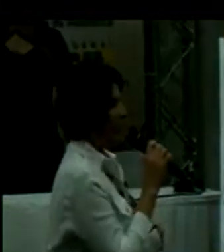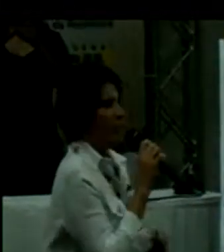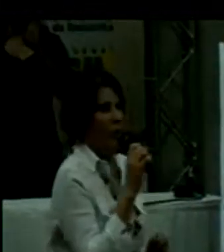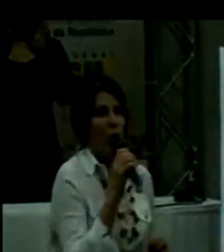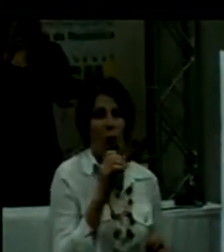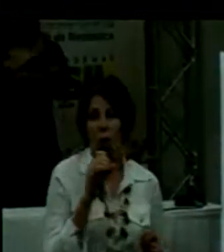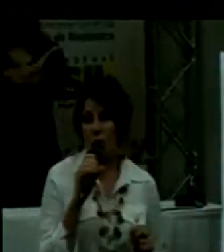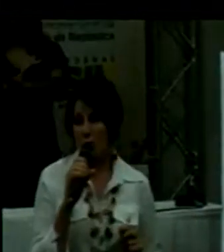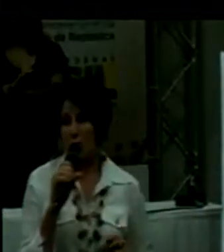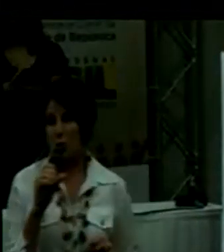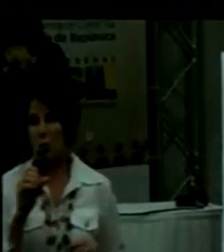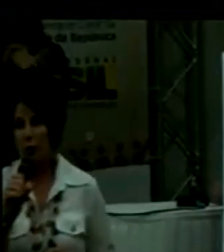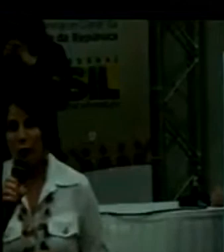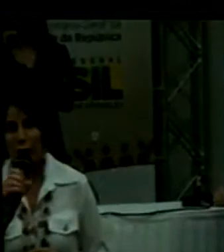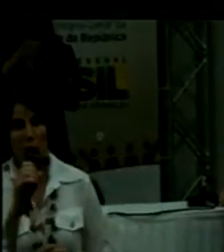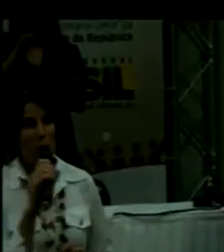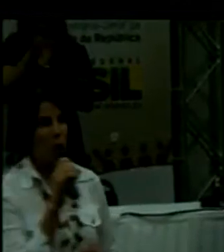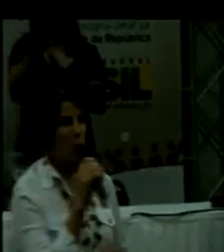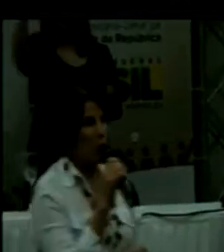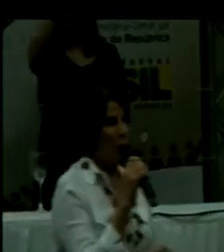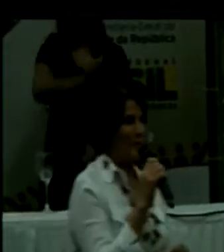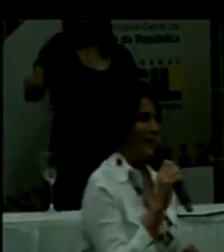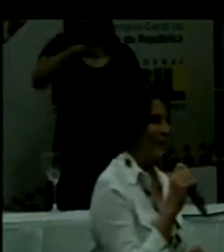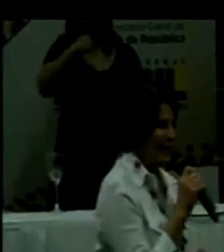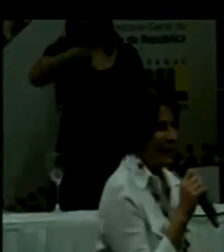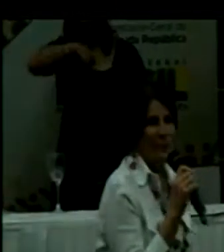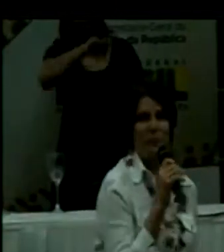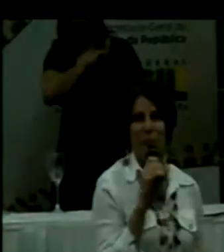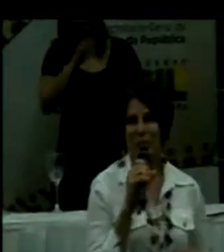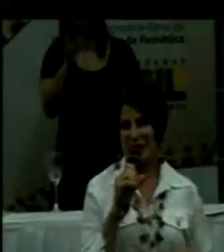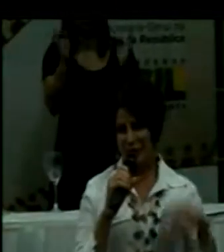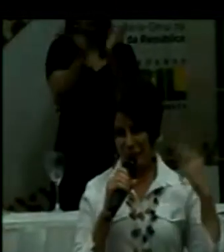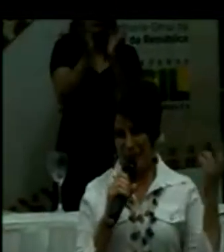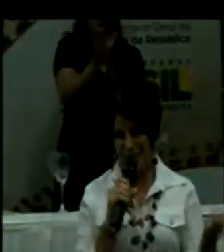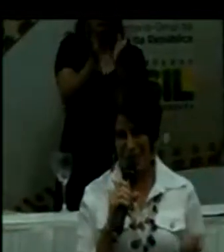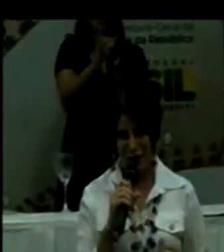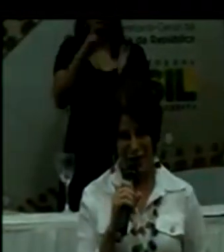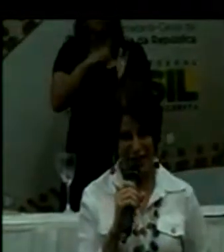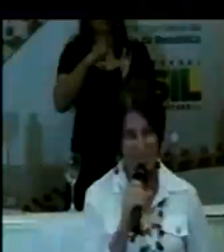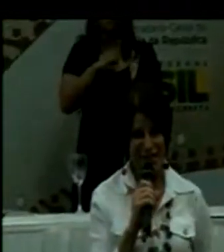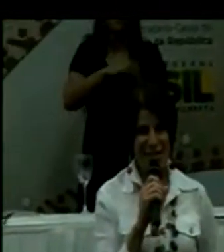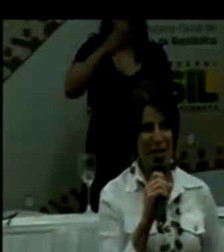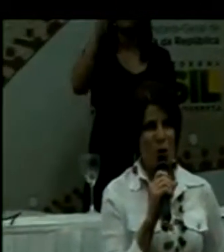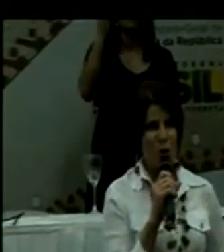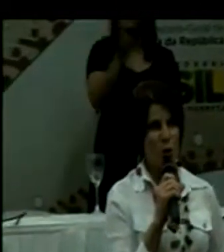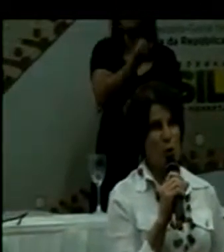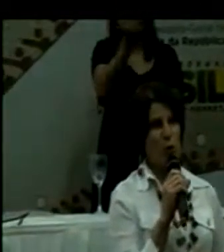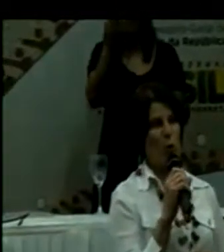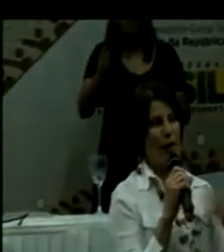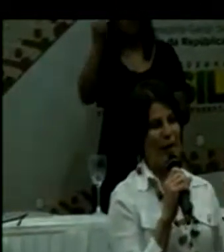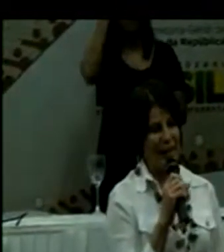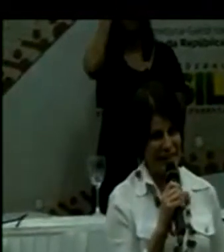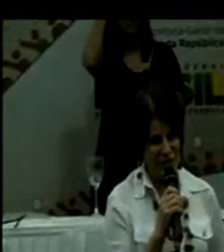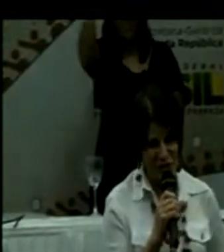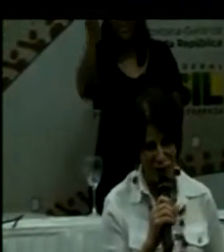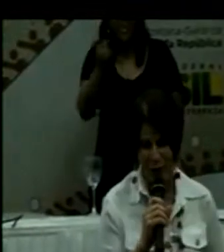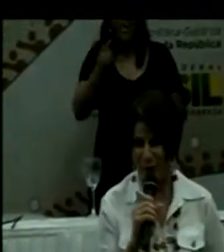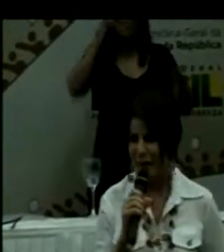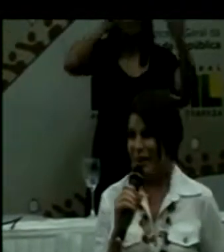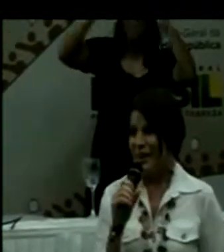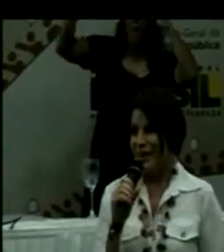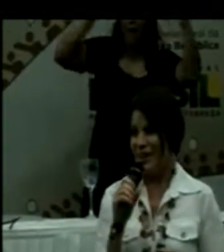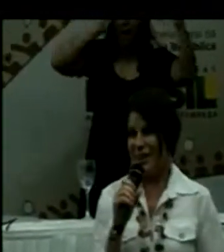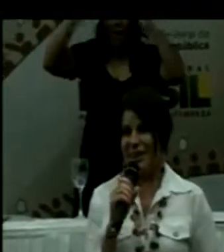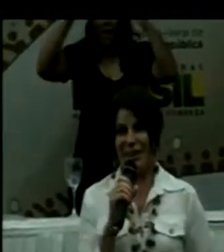nacionais. O nosso grupo foi um grupo assim que teve bastante ideias, um grupo bem